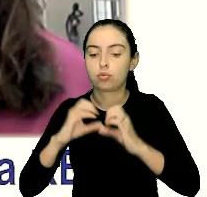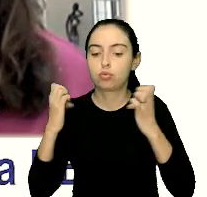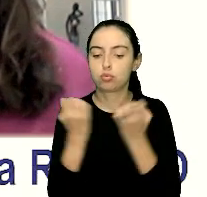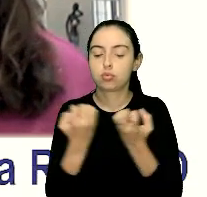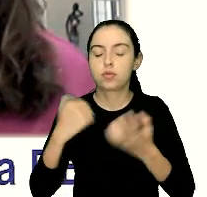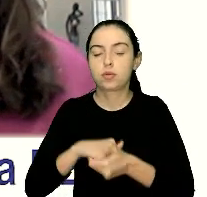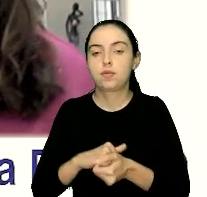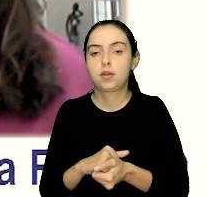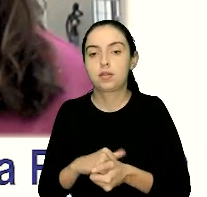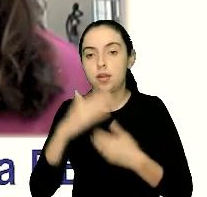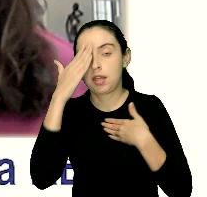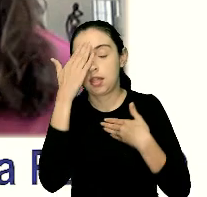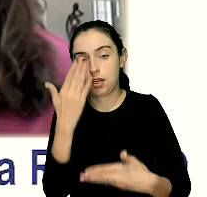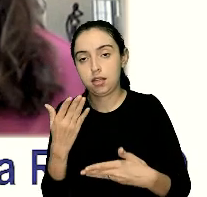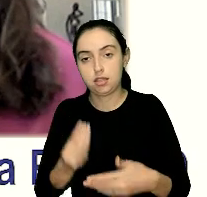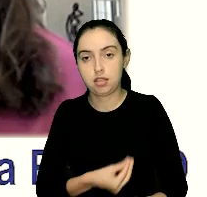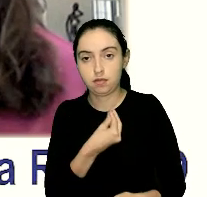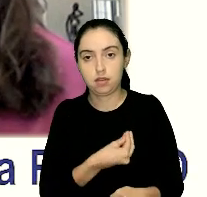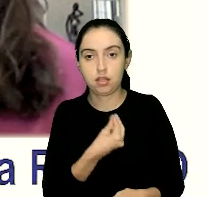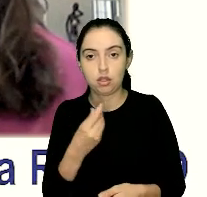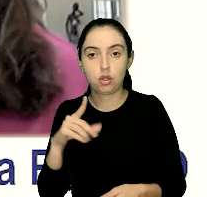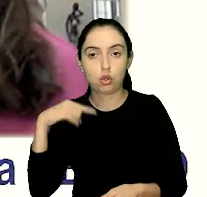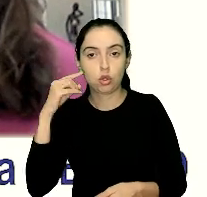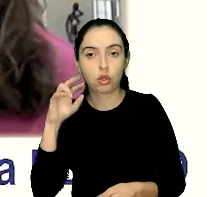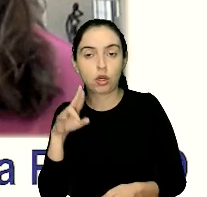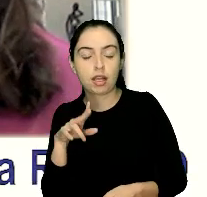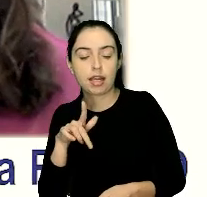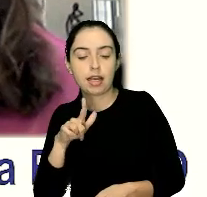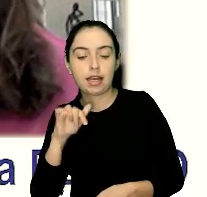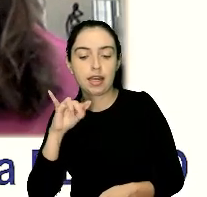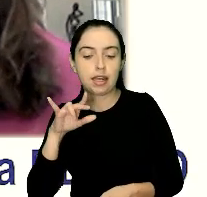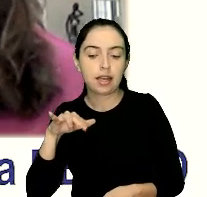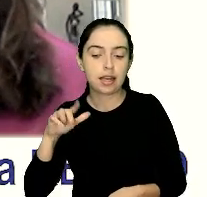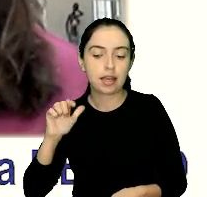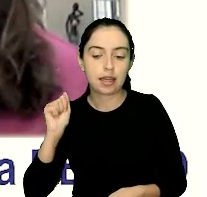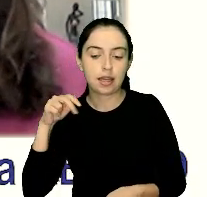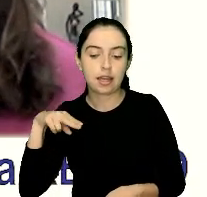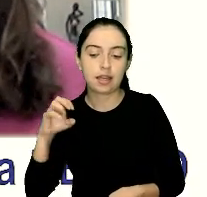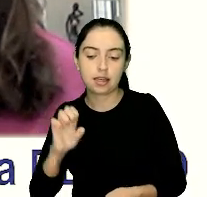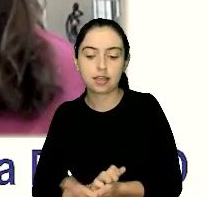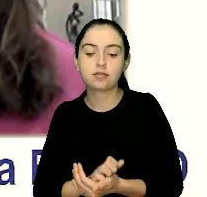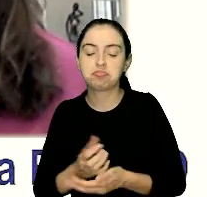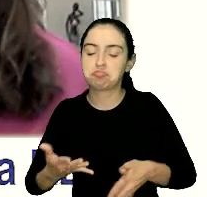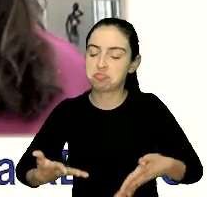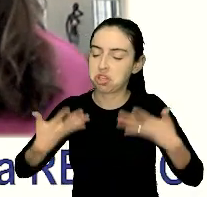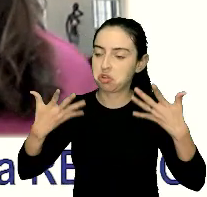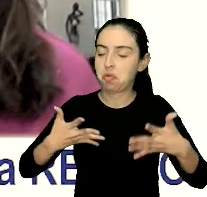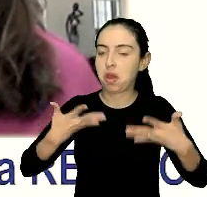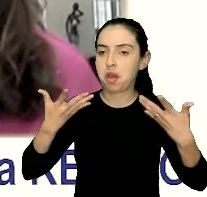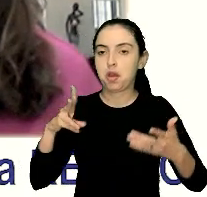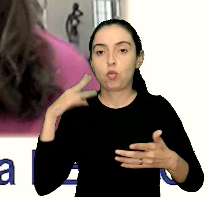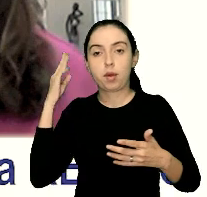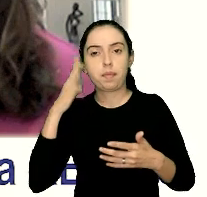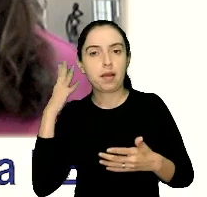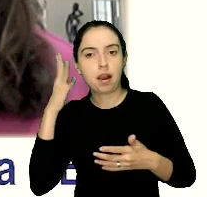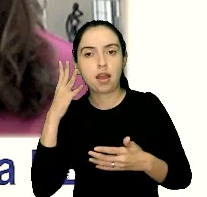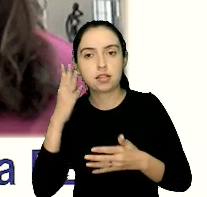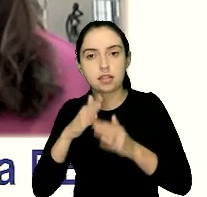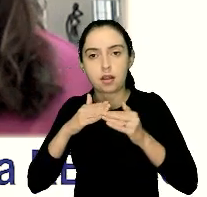doutora Liliana Guimarães, que nos honra com a sua palestra na abertura da nossa programação,